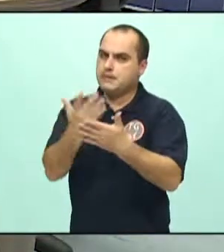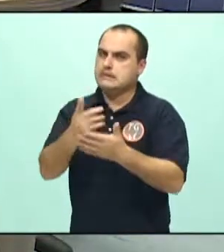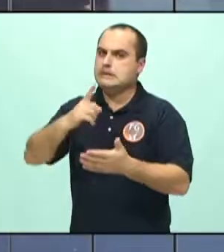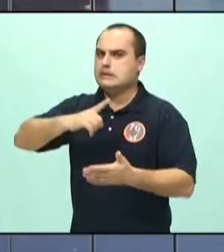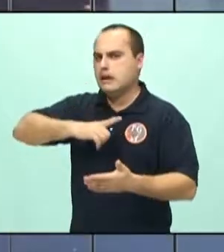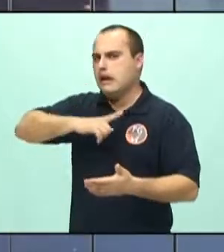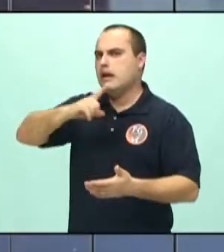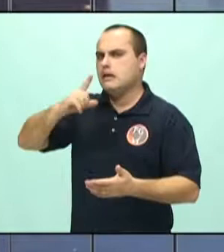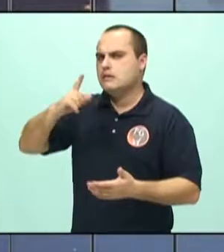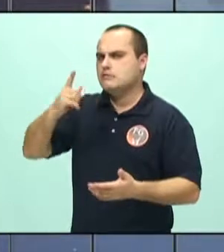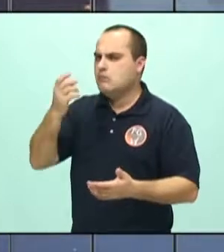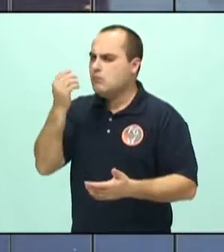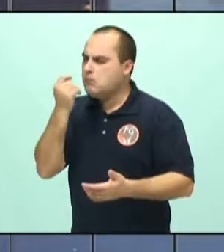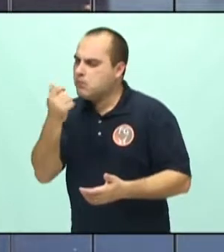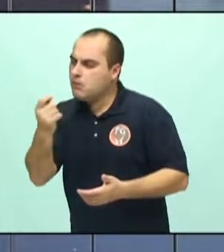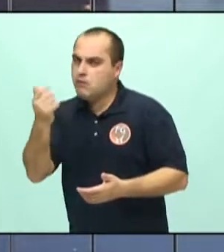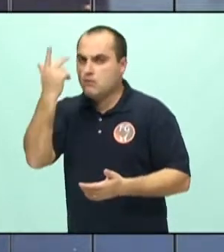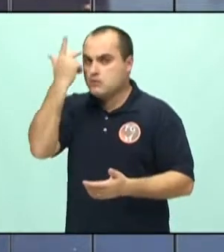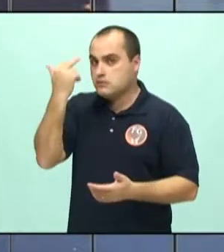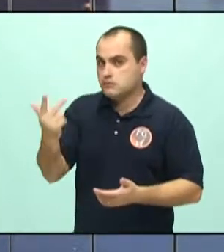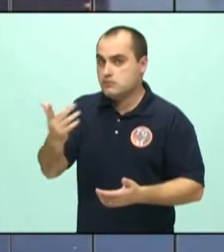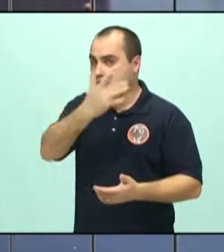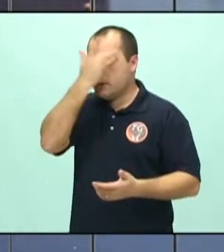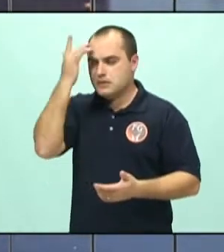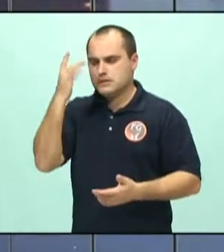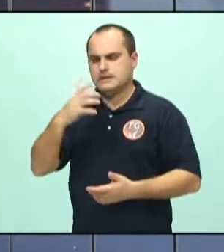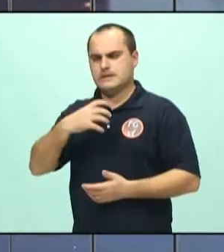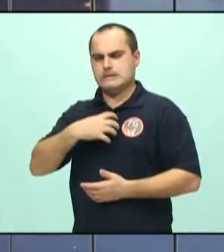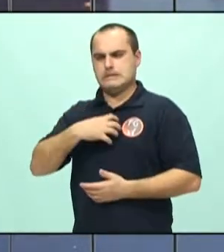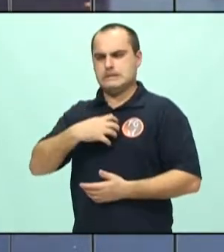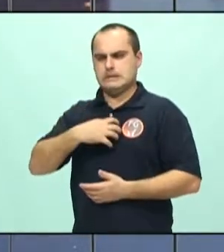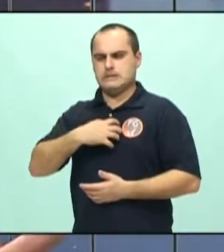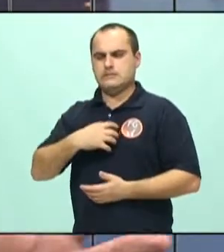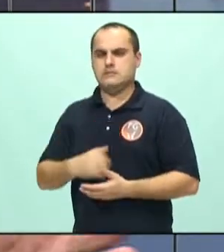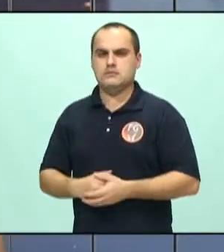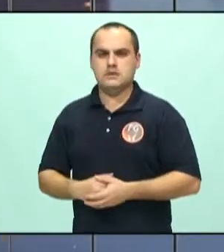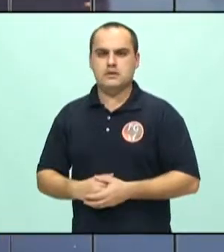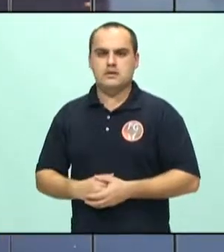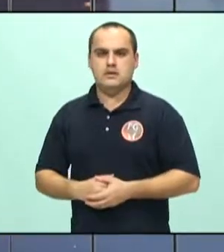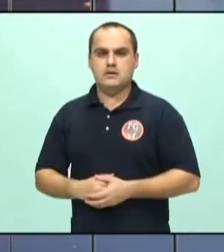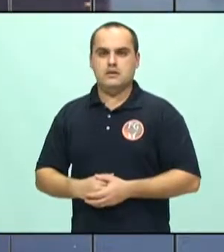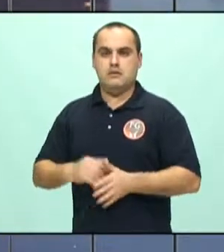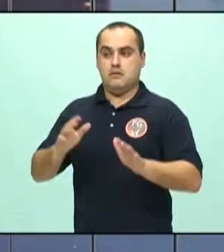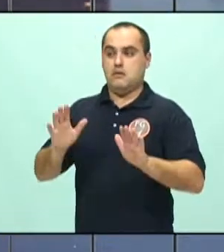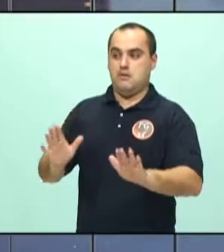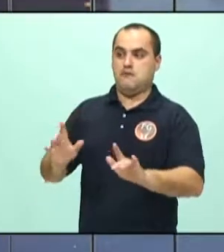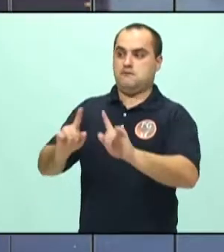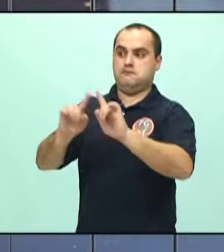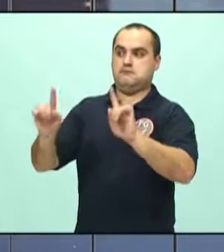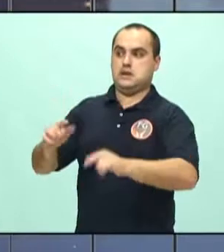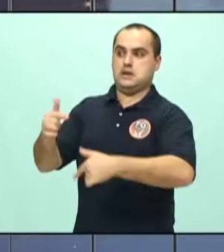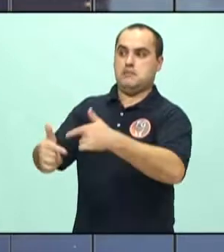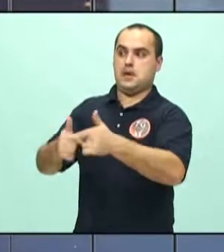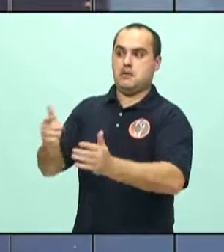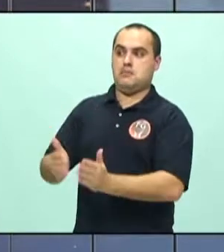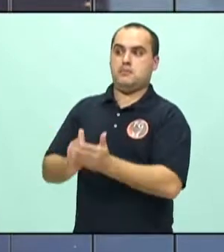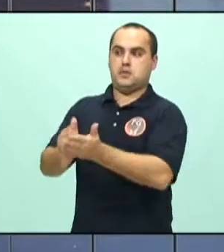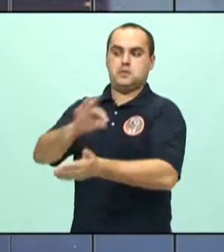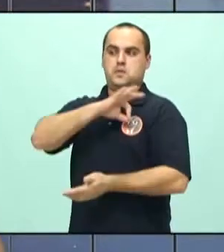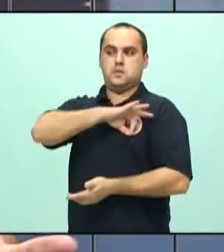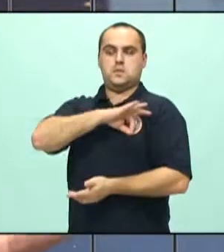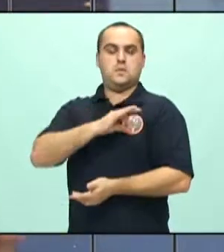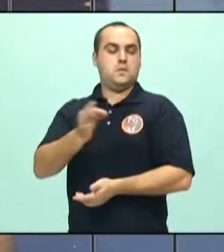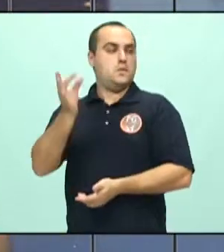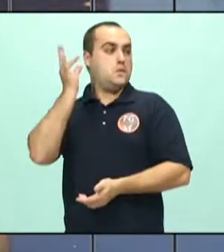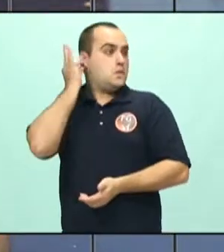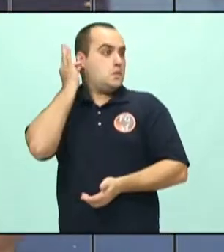muitas pessoas, muitos têm esse sentimento. Primeiro, trabalha no porto, acha que ganha bem. Segundo, trabalha no porto,